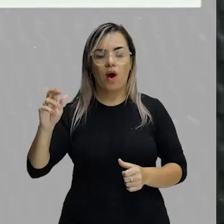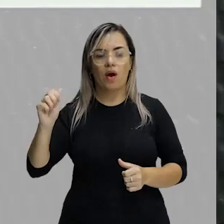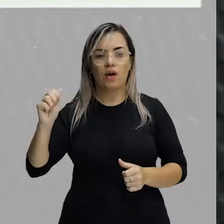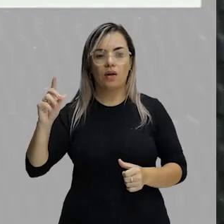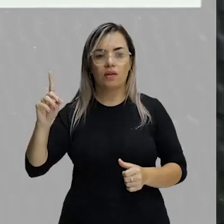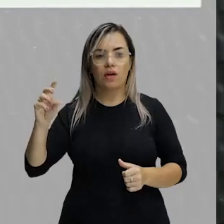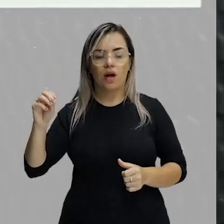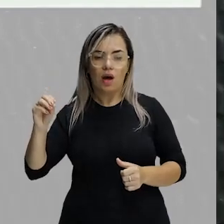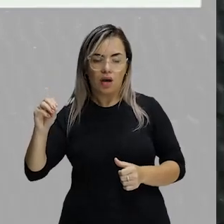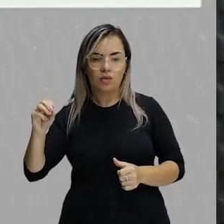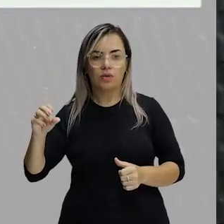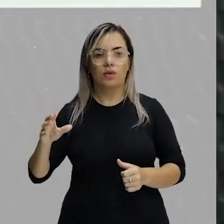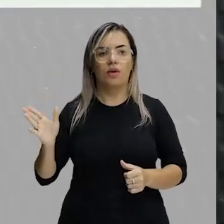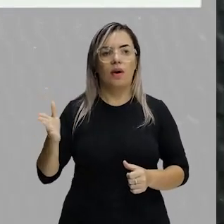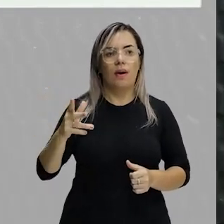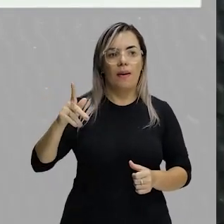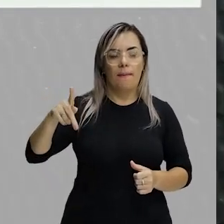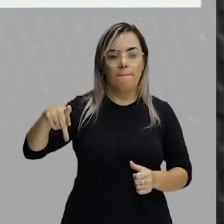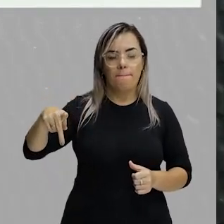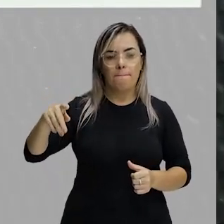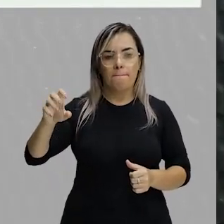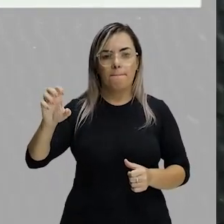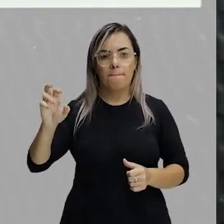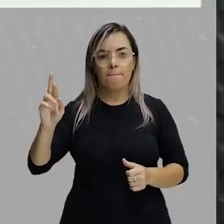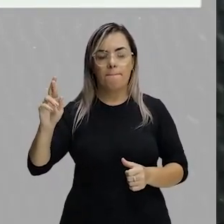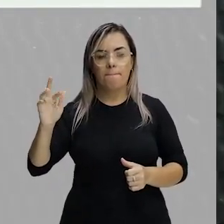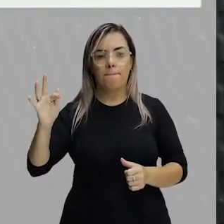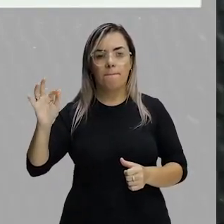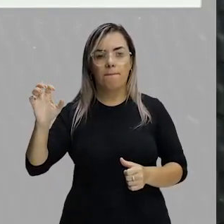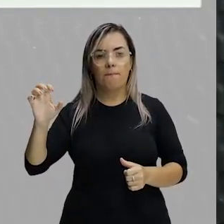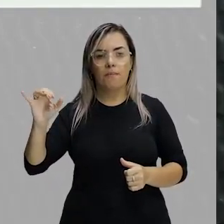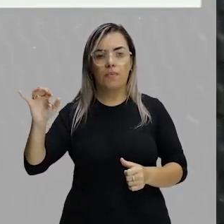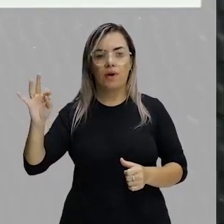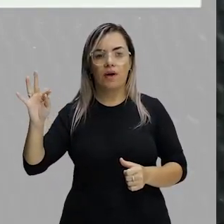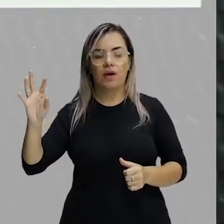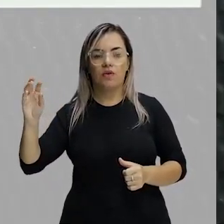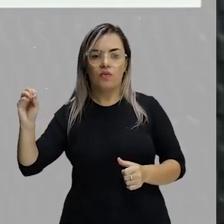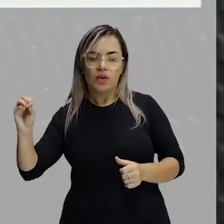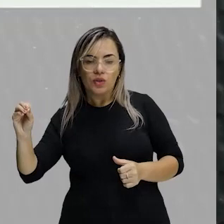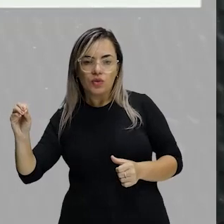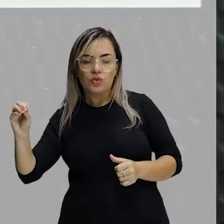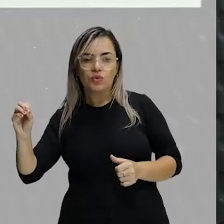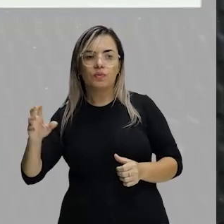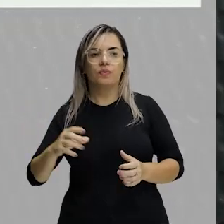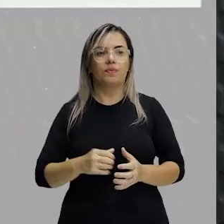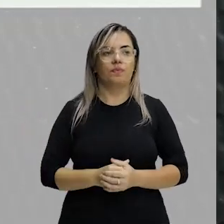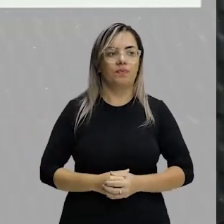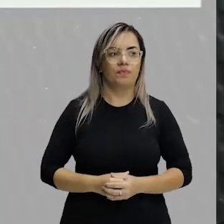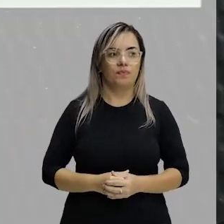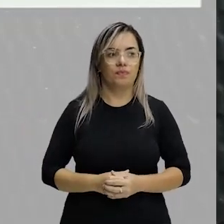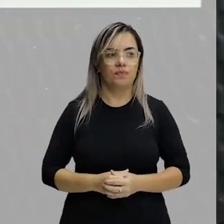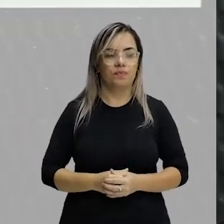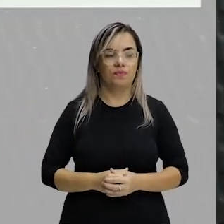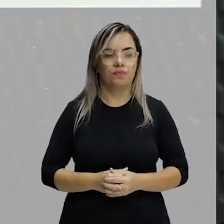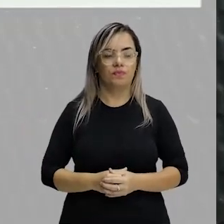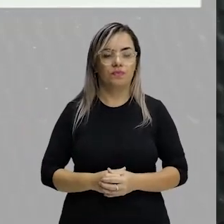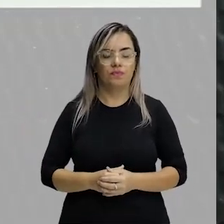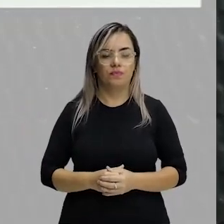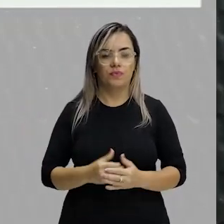para transformar essa expressão em um trinômio quadrado perfeito para que ele fique assim.